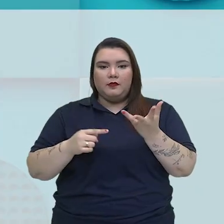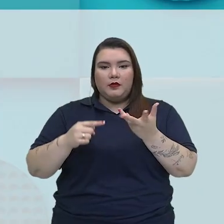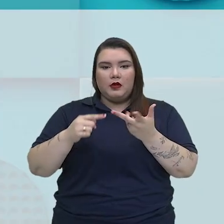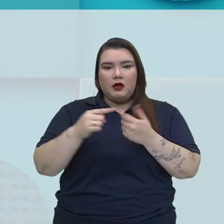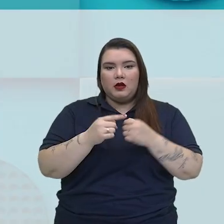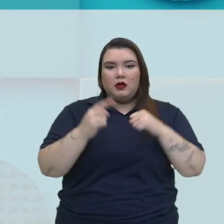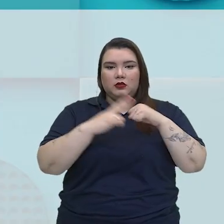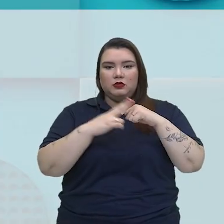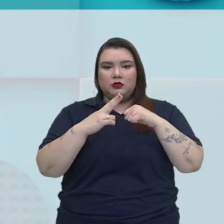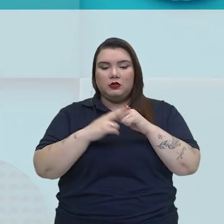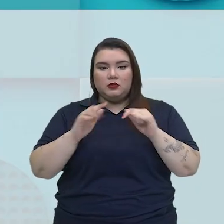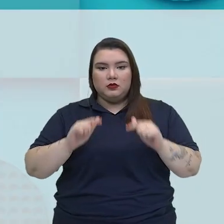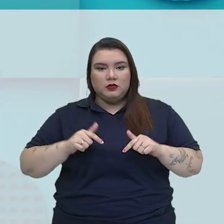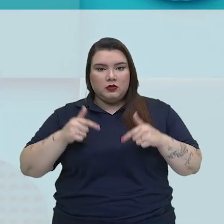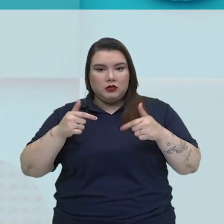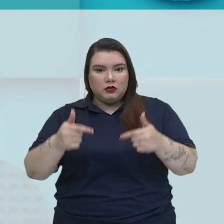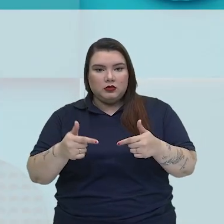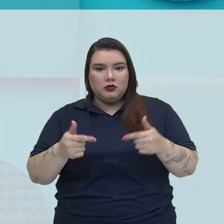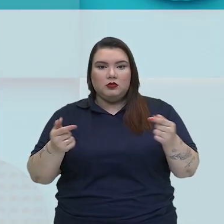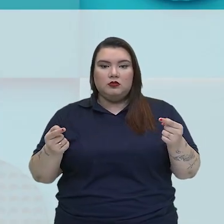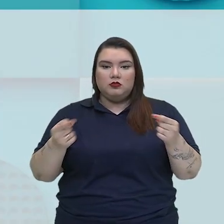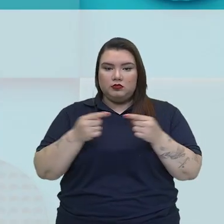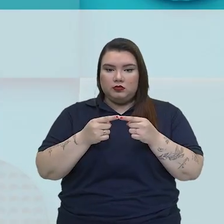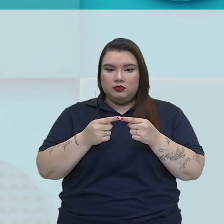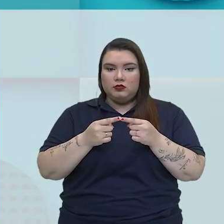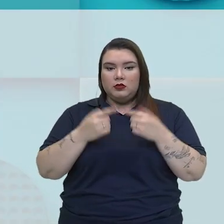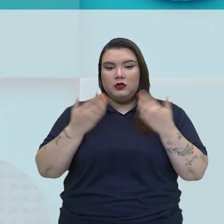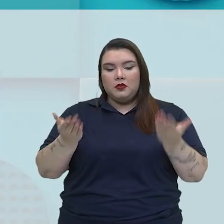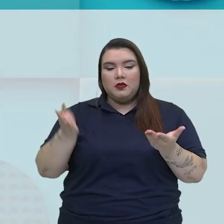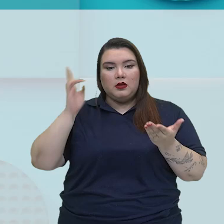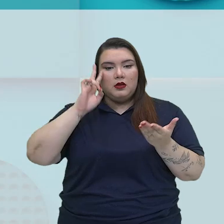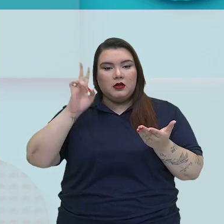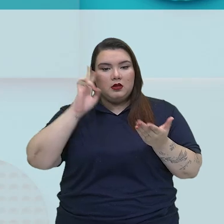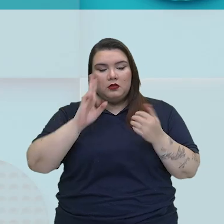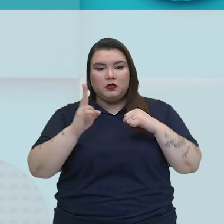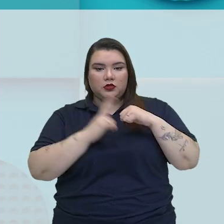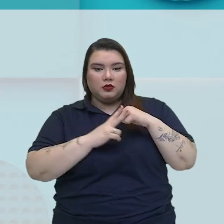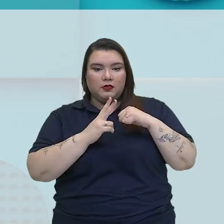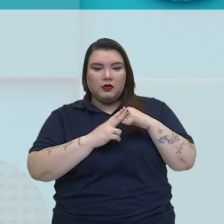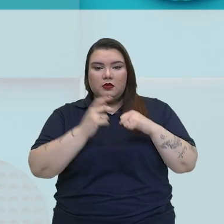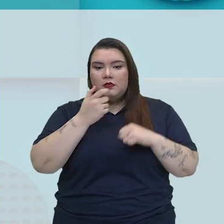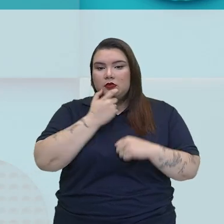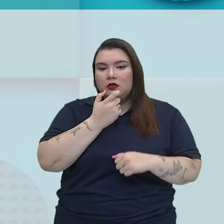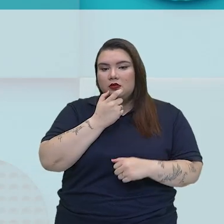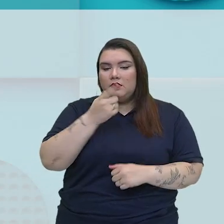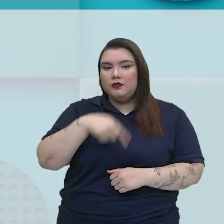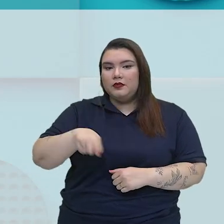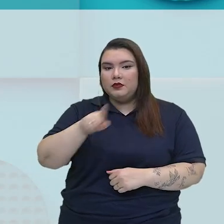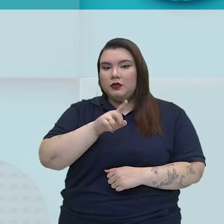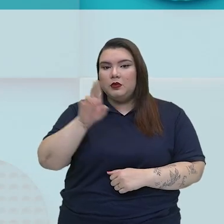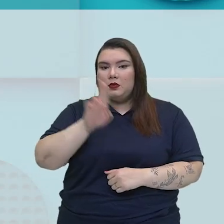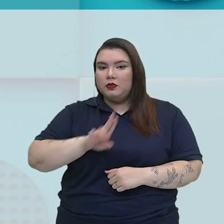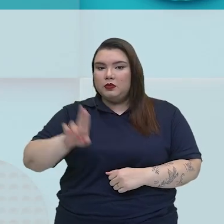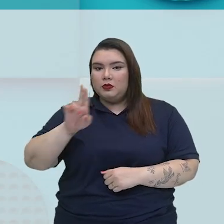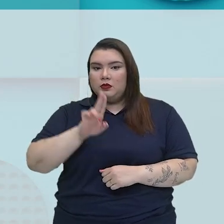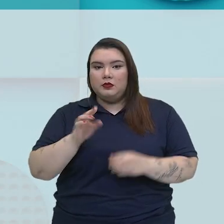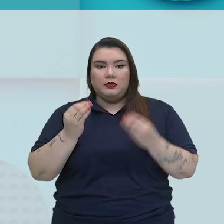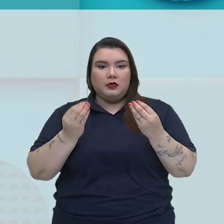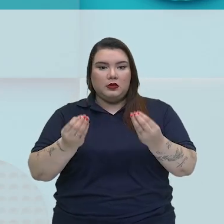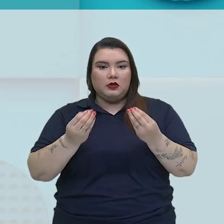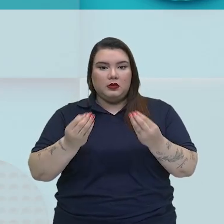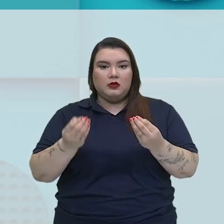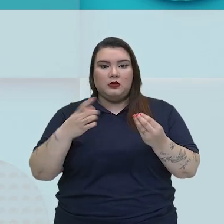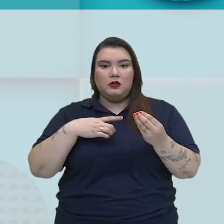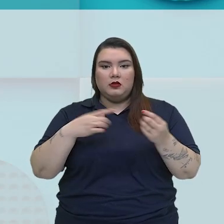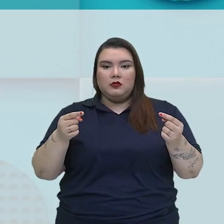de verbos de ação, de rotina. Então lembrem aí de verbos em inglês que vocês utilizam para